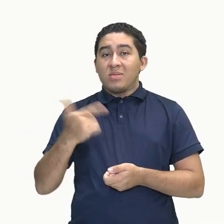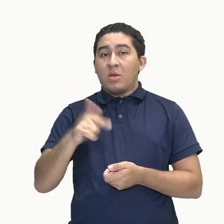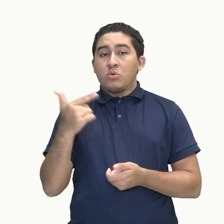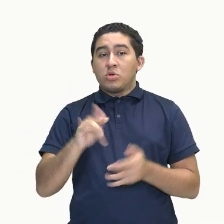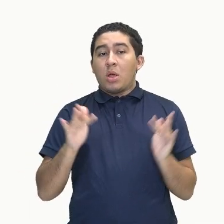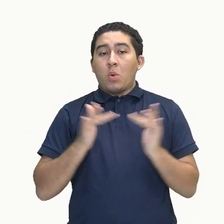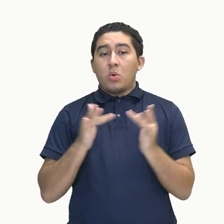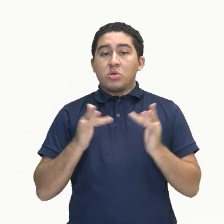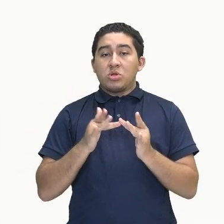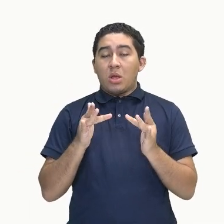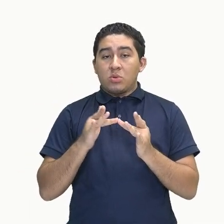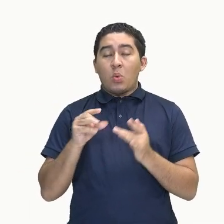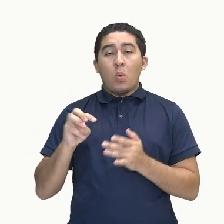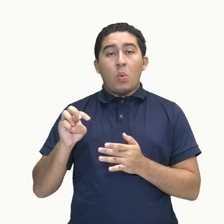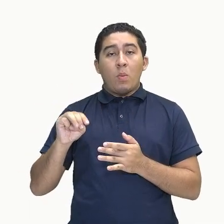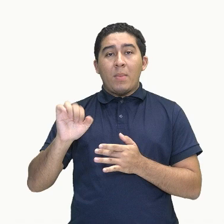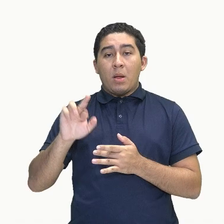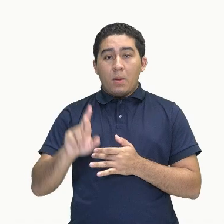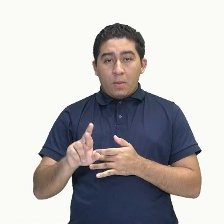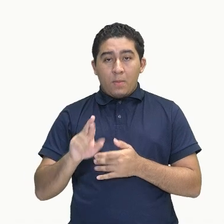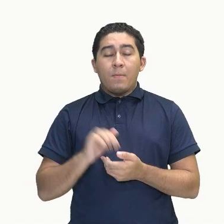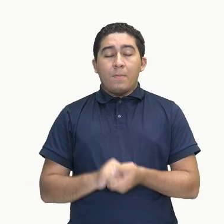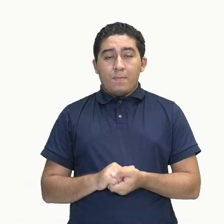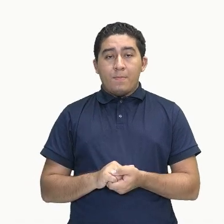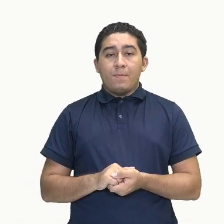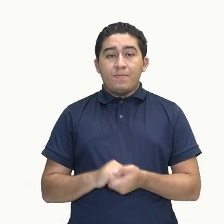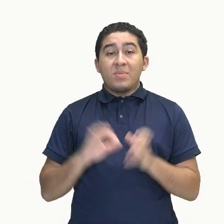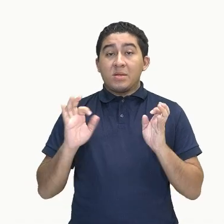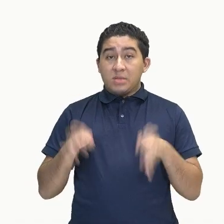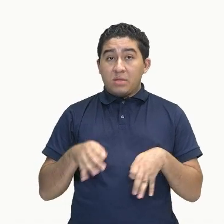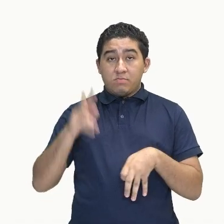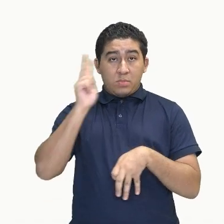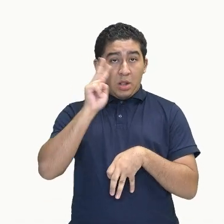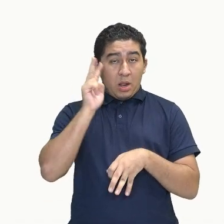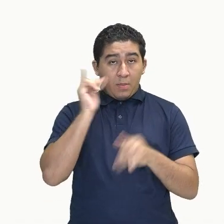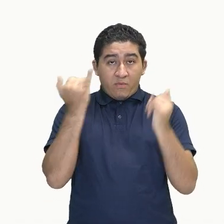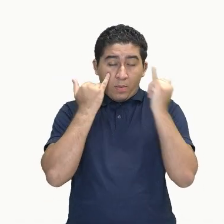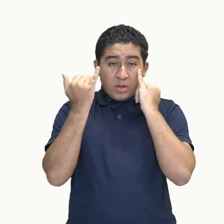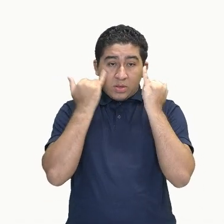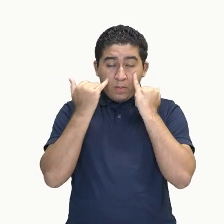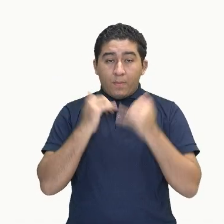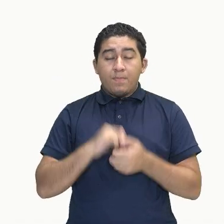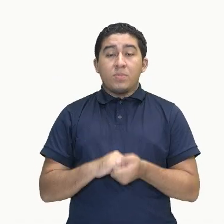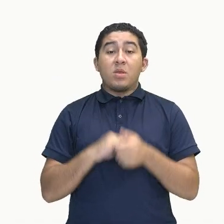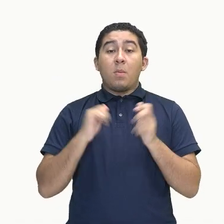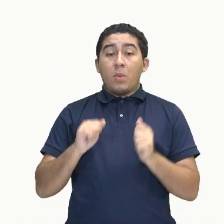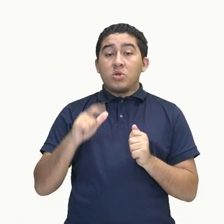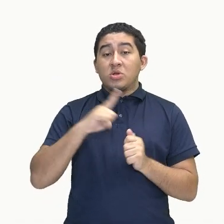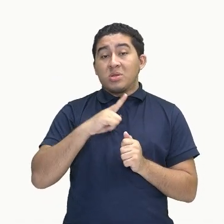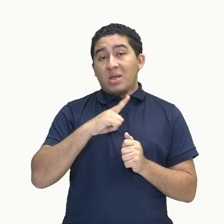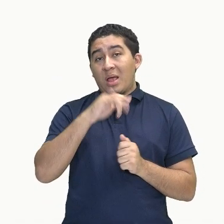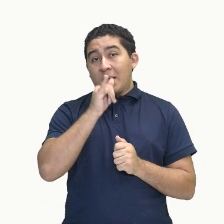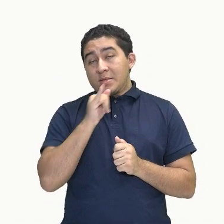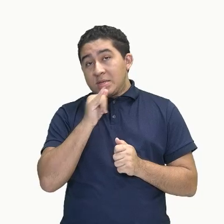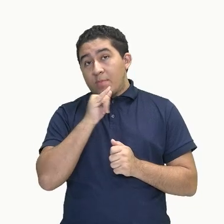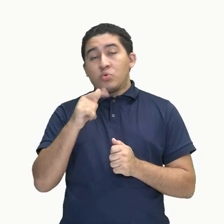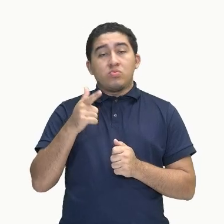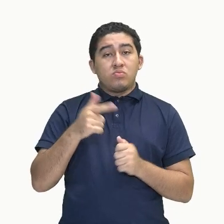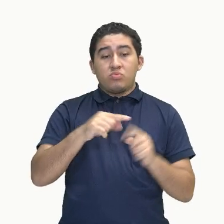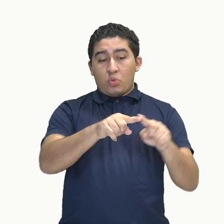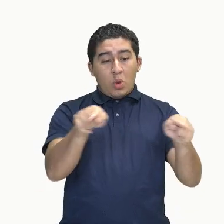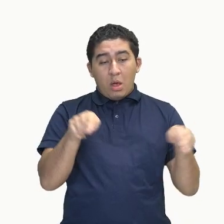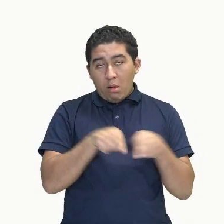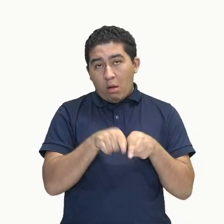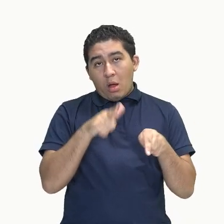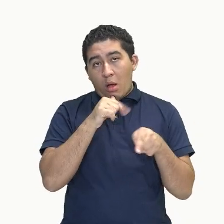vai atingir o mar, certo? Então, lembre dessa informação. Ele pode desembocar aqui, por exemplo, em um lago.